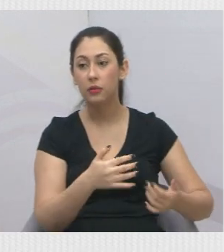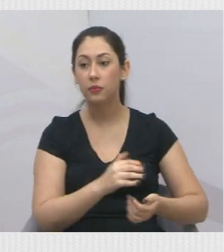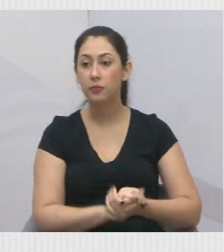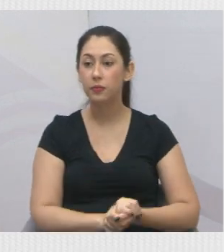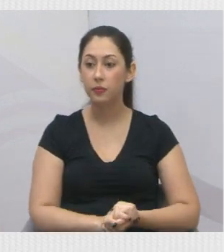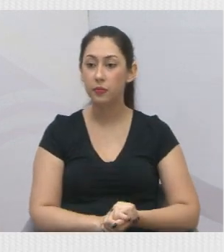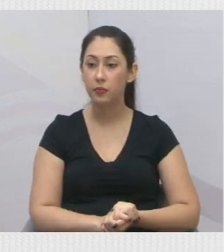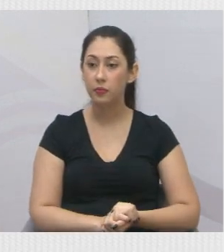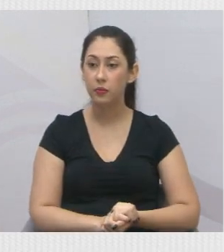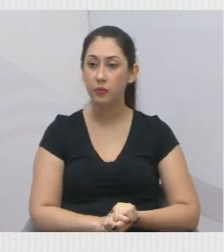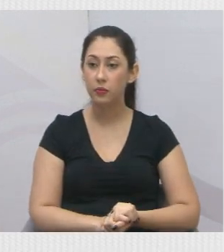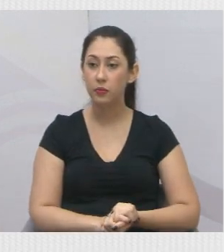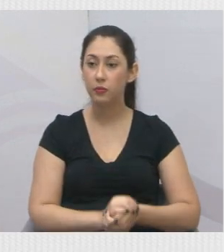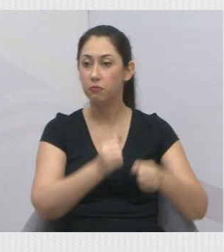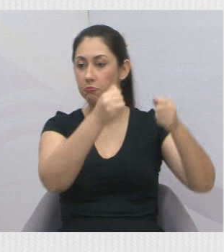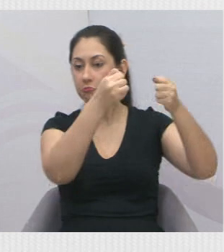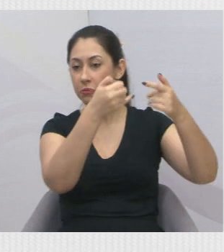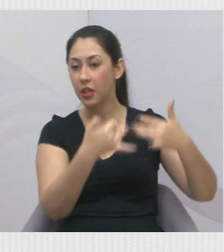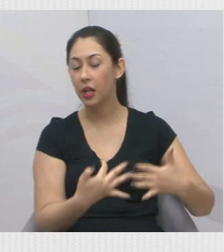É, de